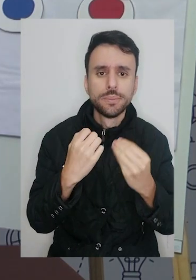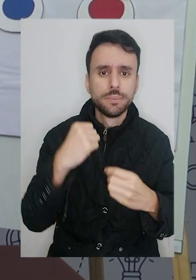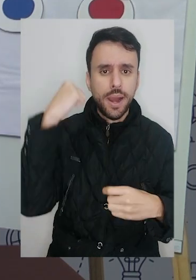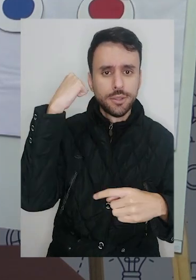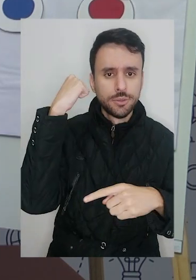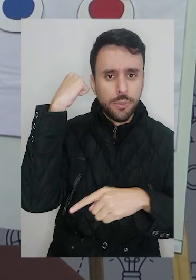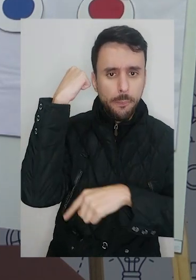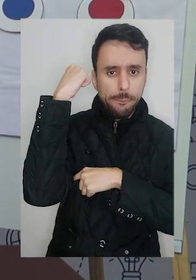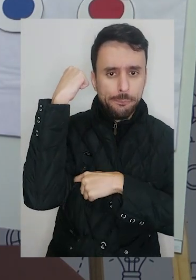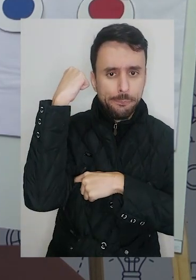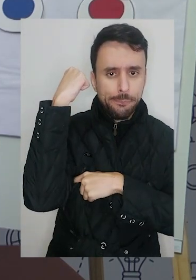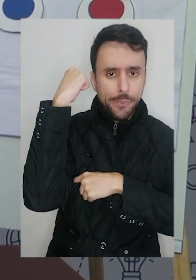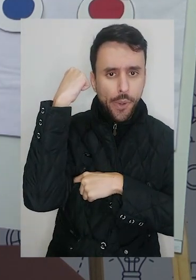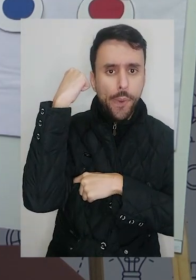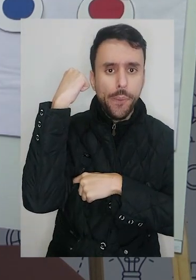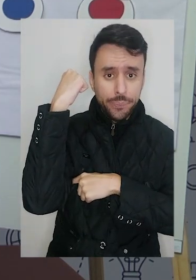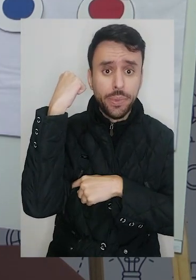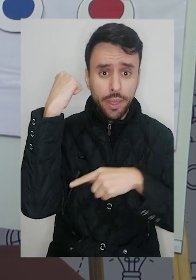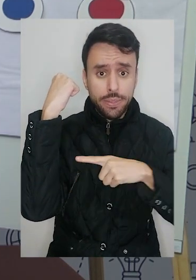esse é o termômetro